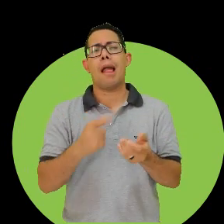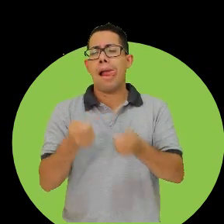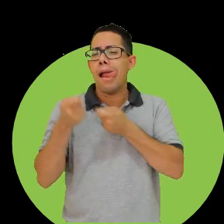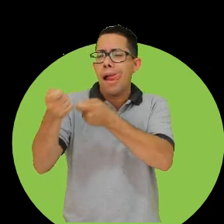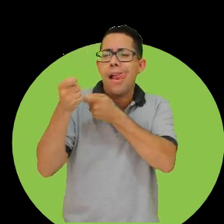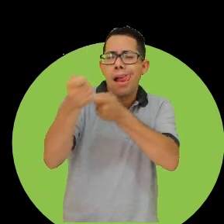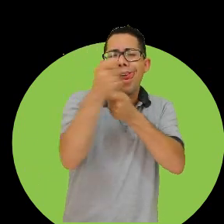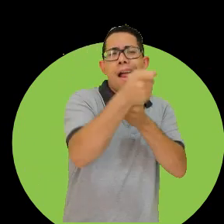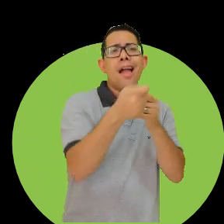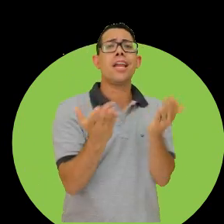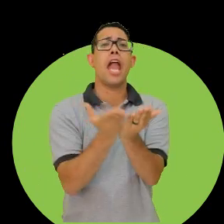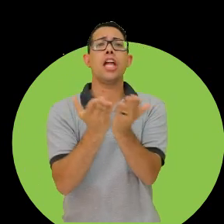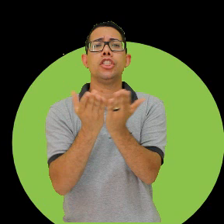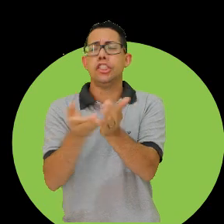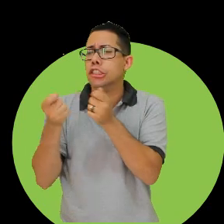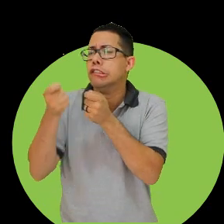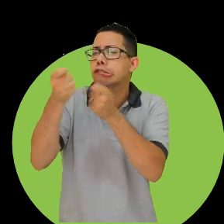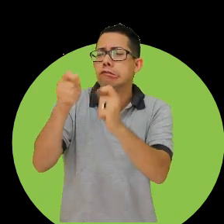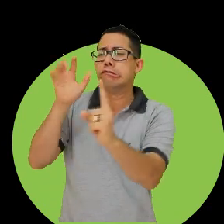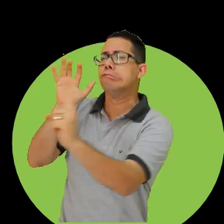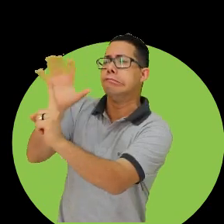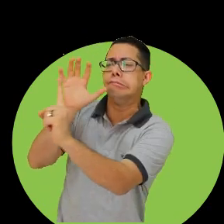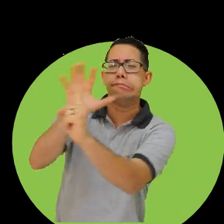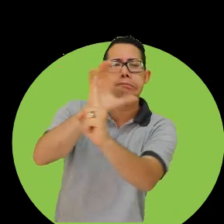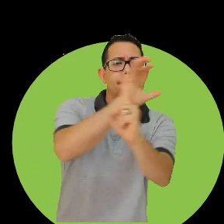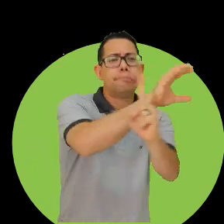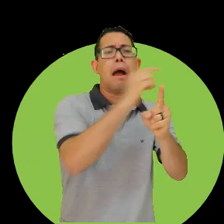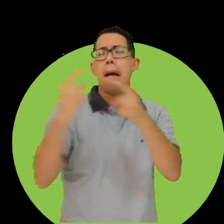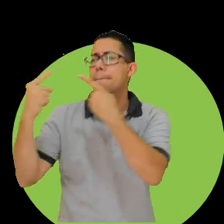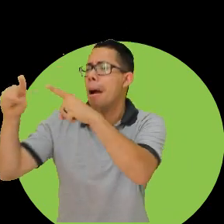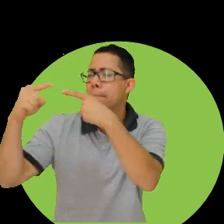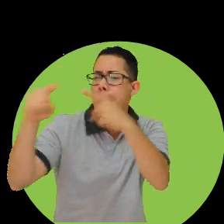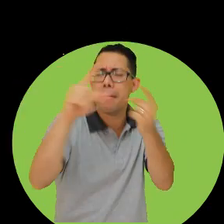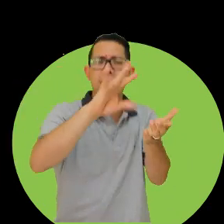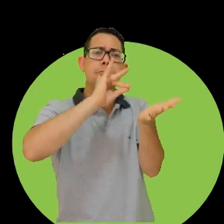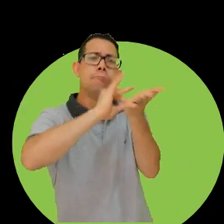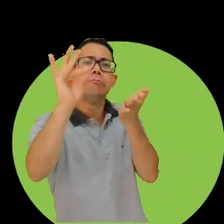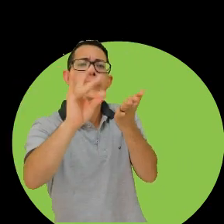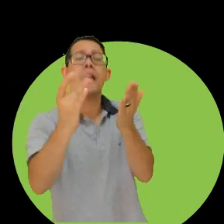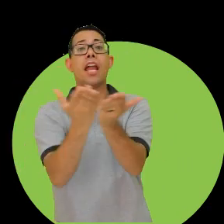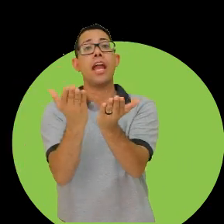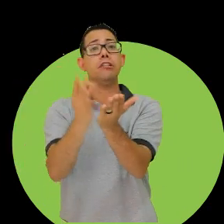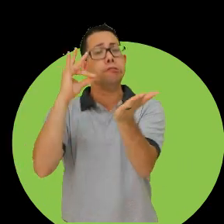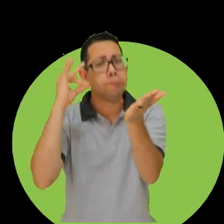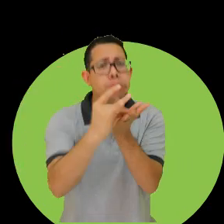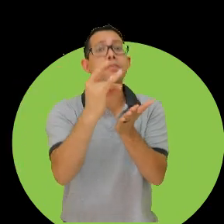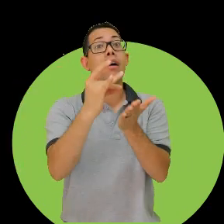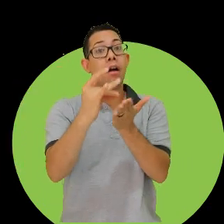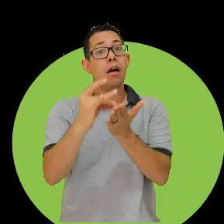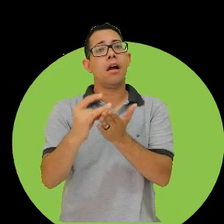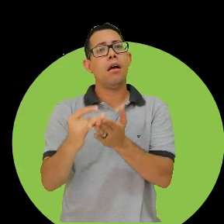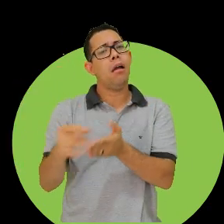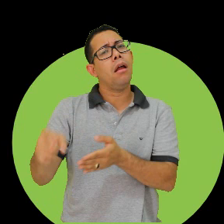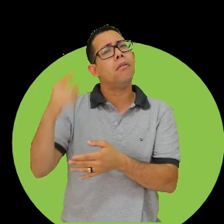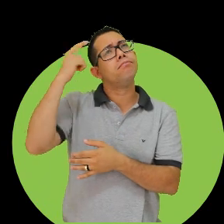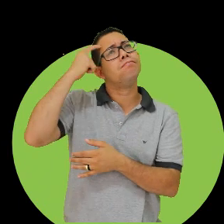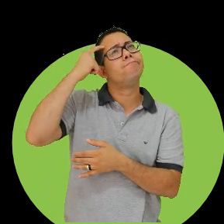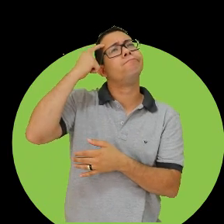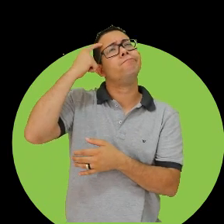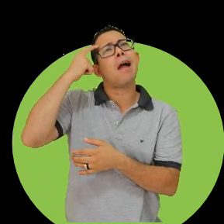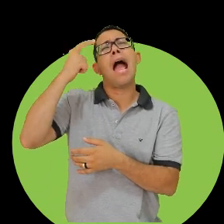igreja cristã. Porque ele acreditava estar servindo melhor a Deus dessa